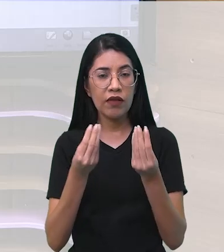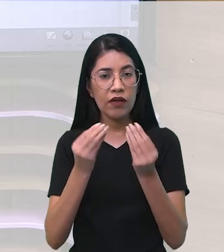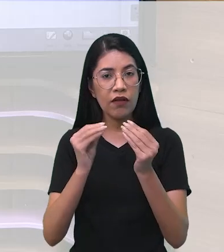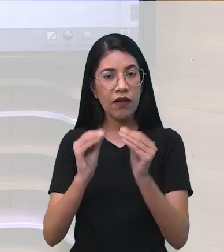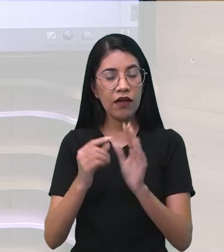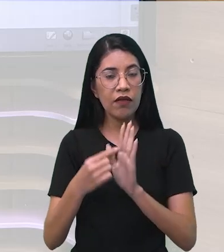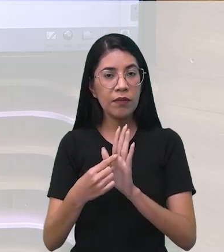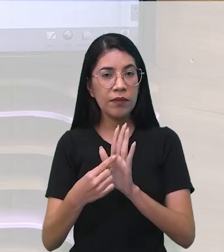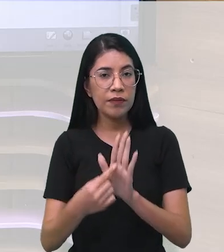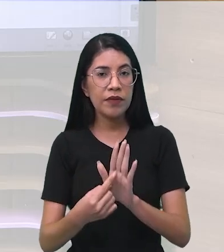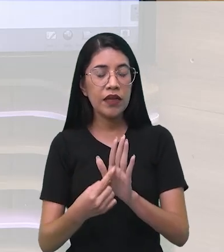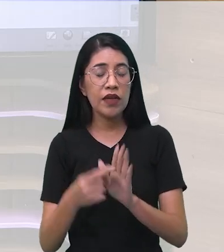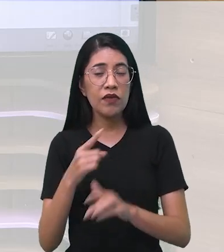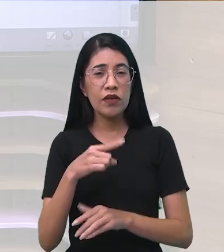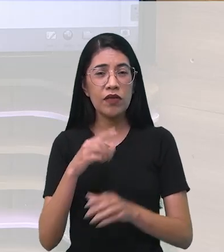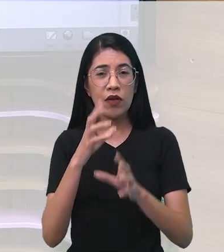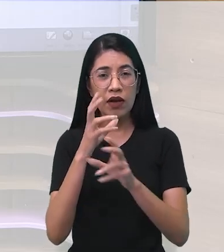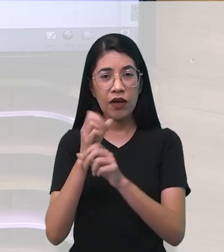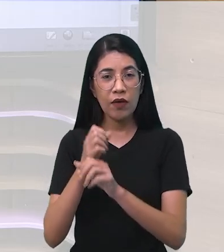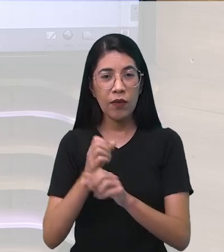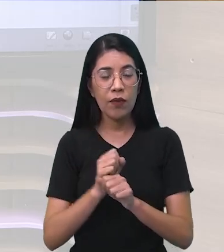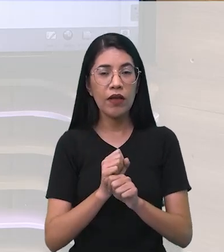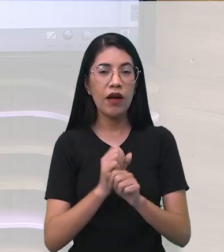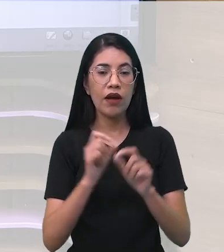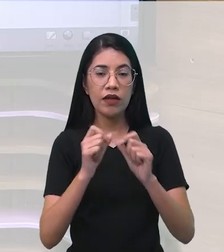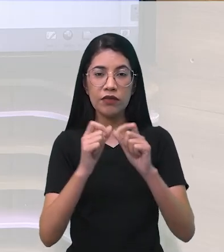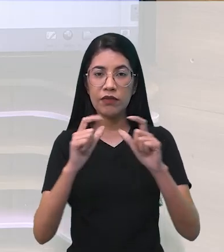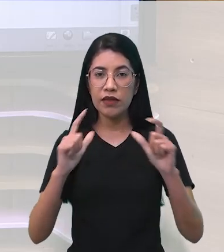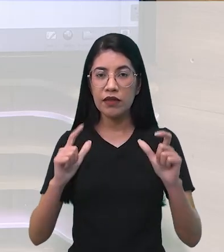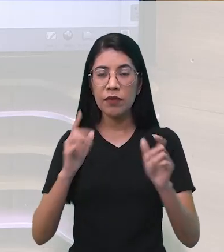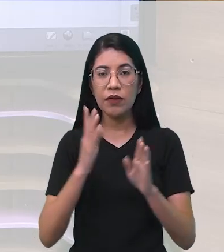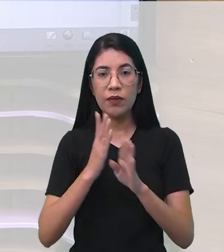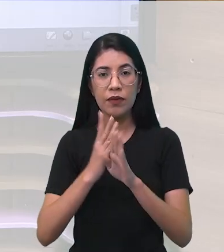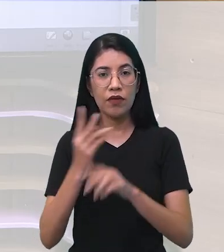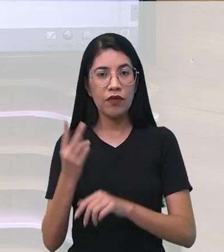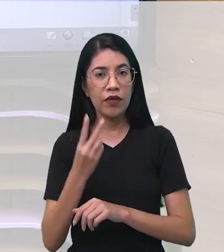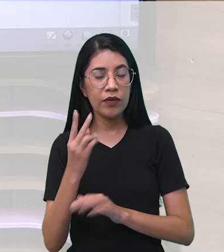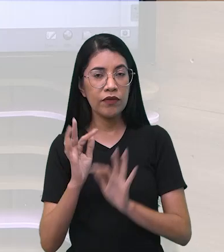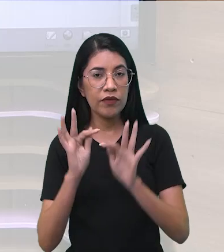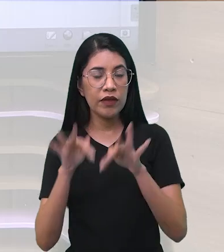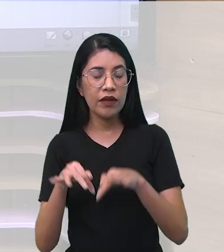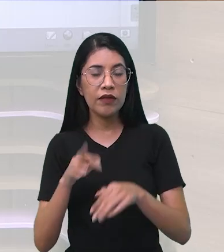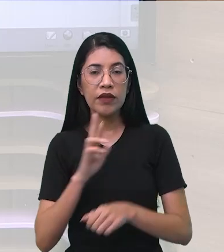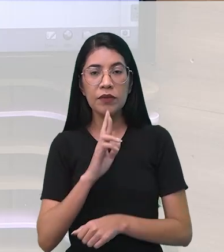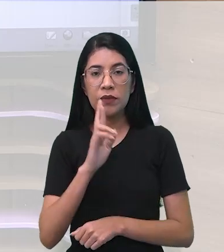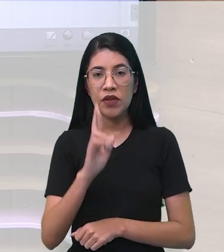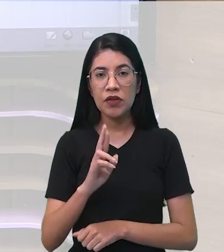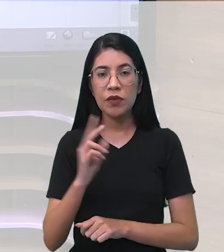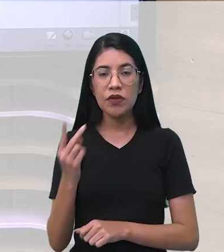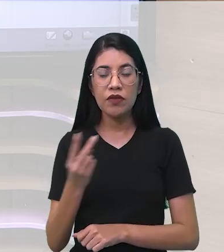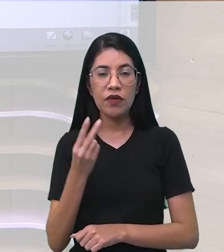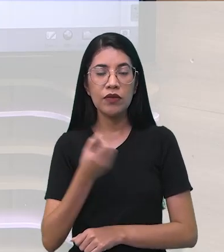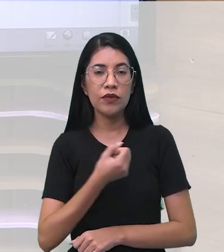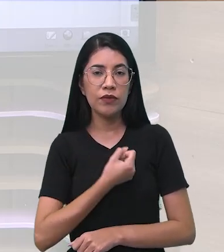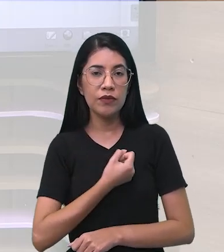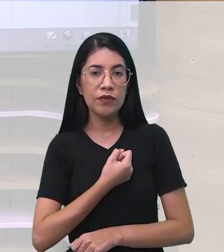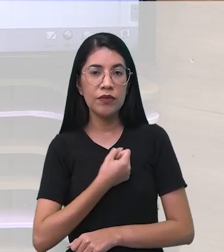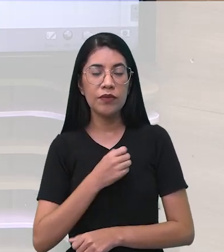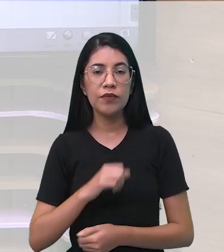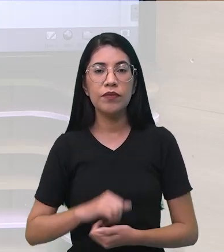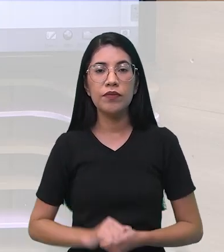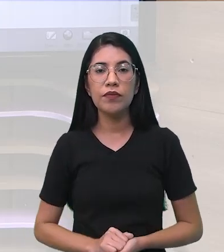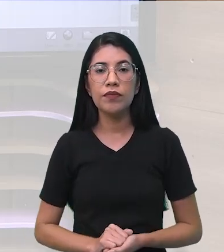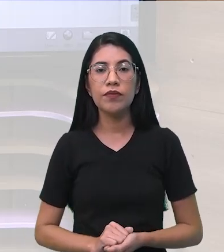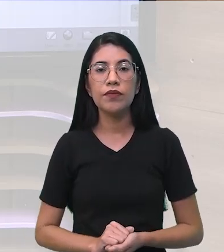para x e você vai calcular a expressão para aquele valor, tá bom? Então, o resultado é o valor numérico, tá